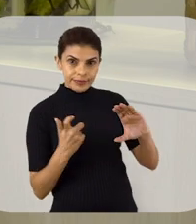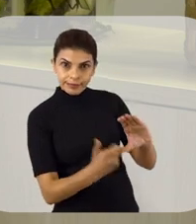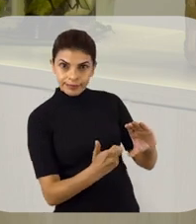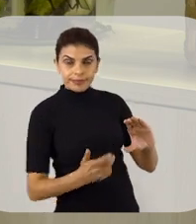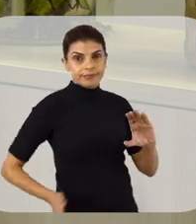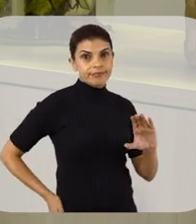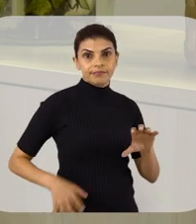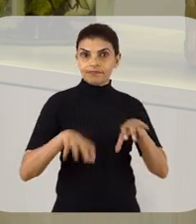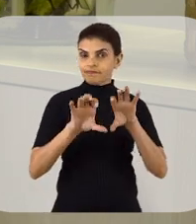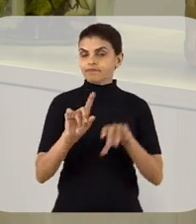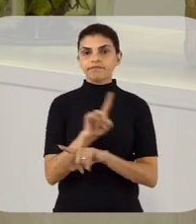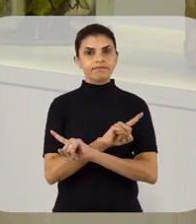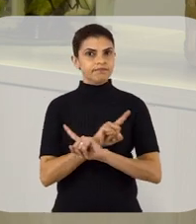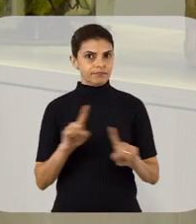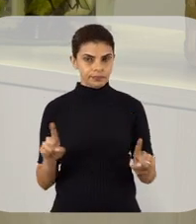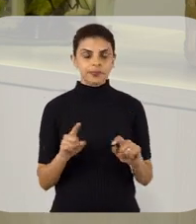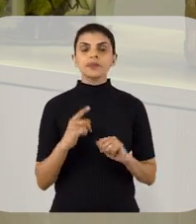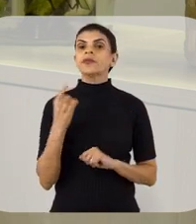muito importante.